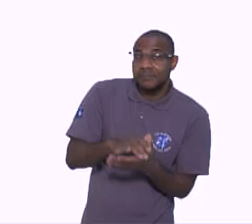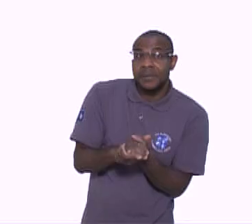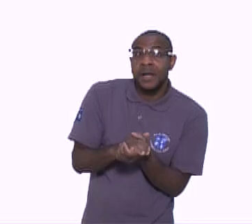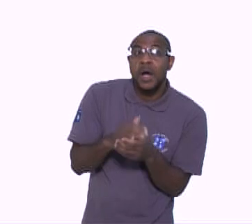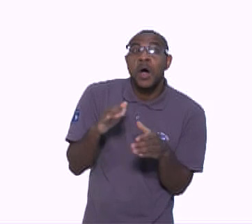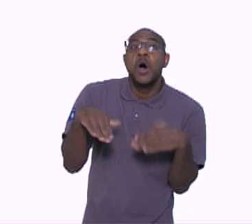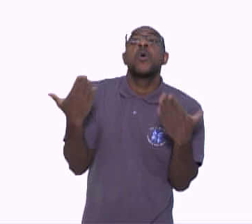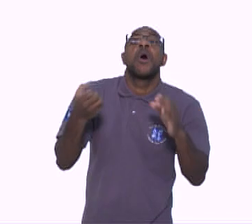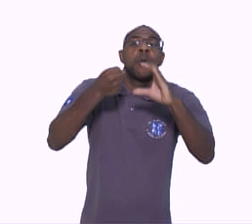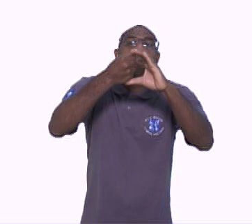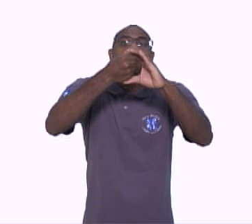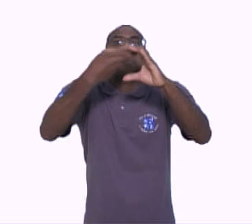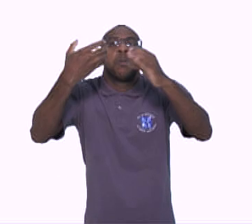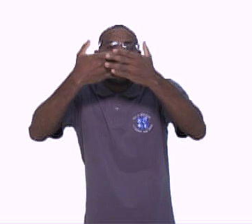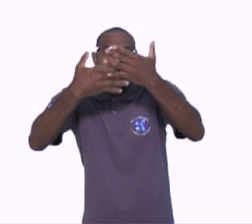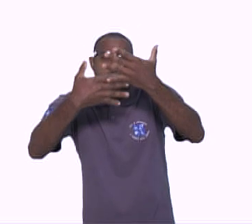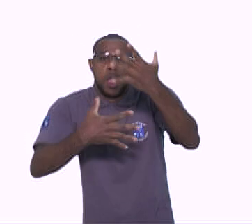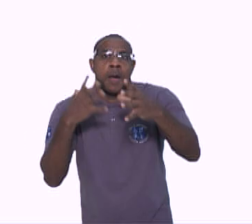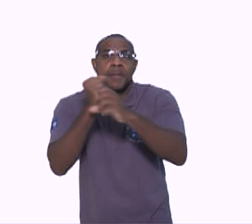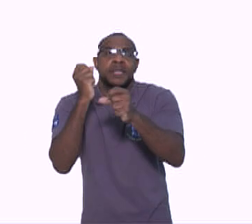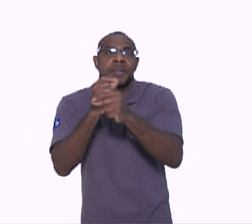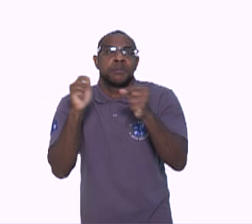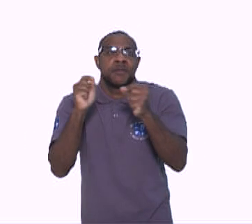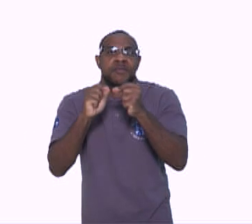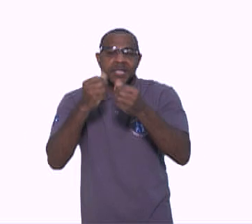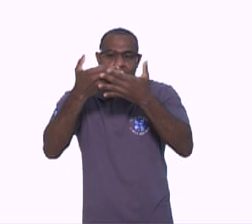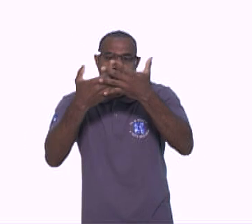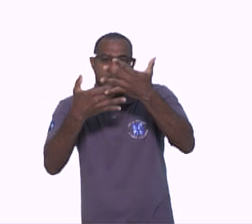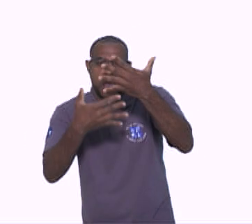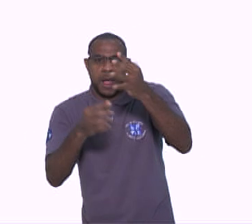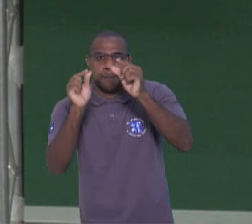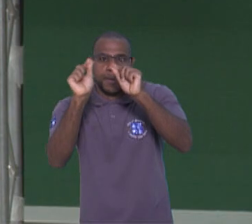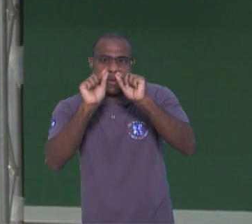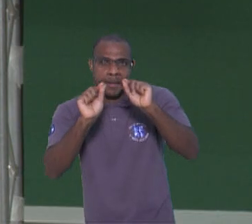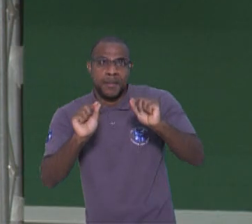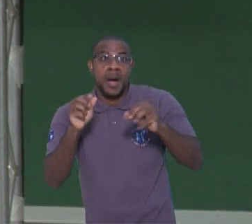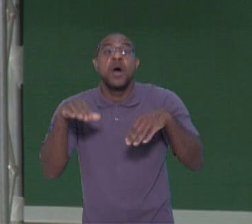Qual é a expressão matemática para calcular o perímetro desse retângulo?